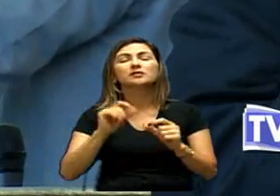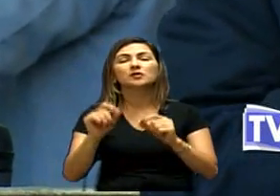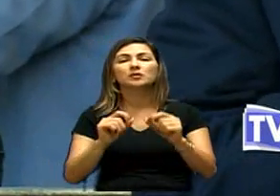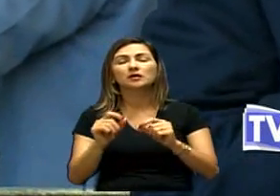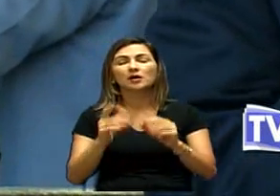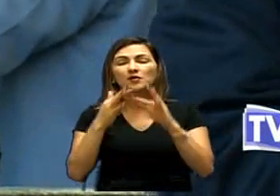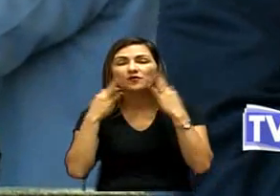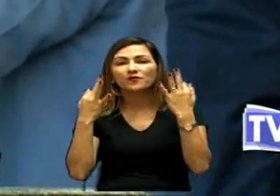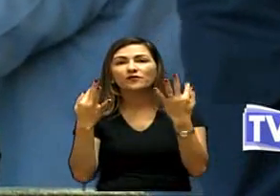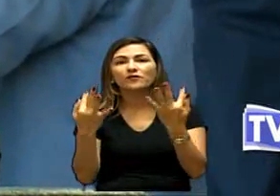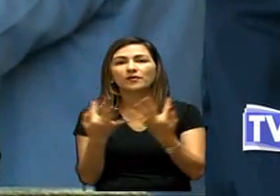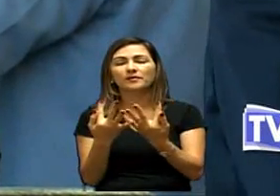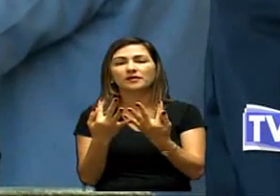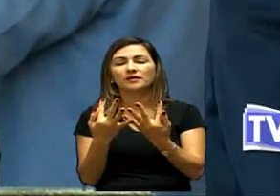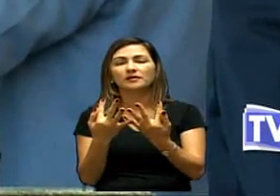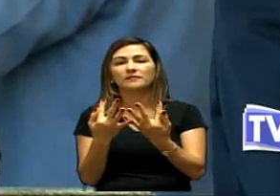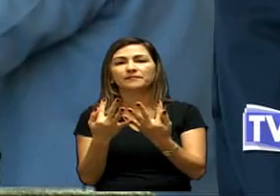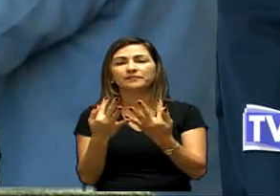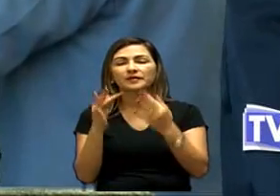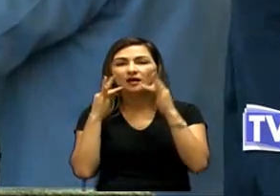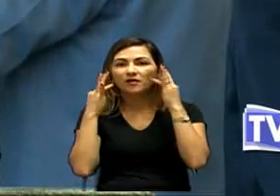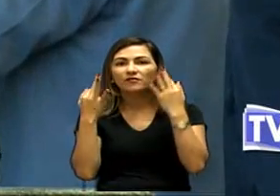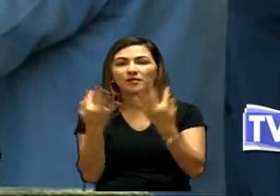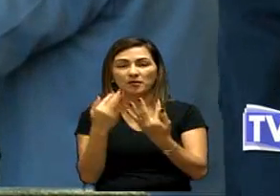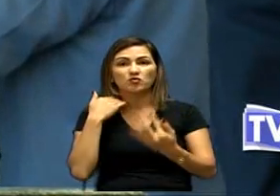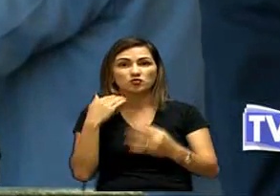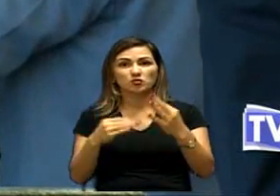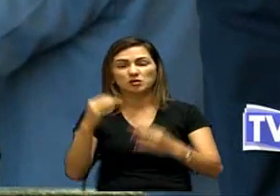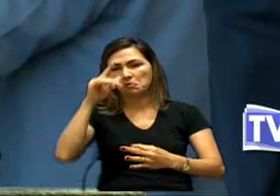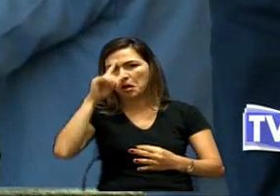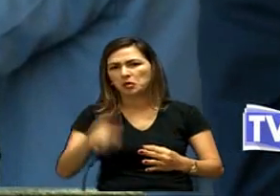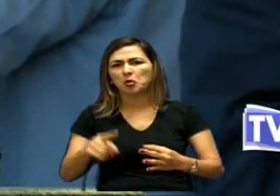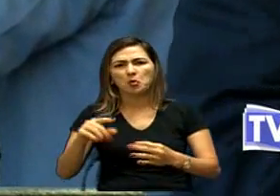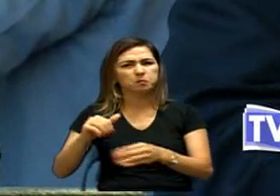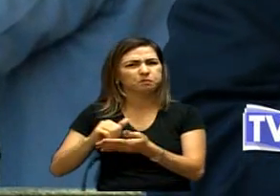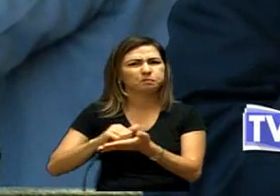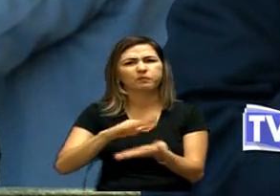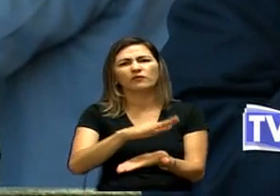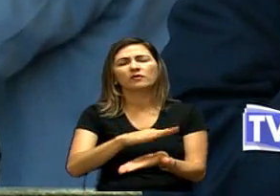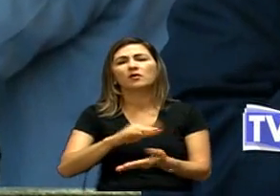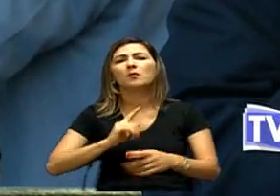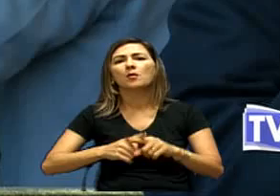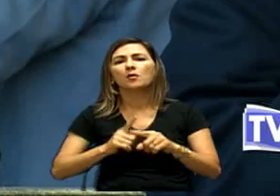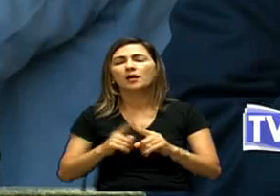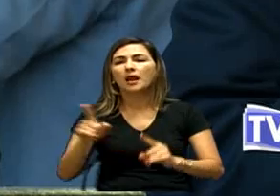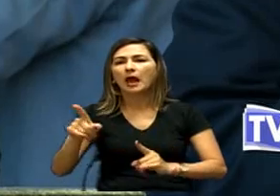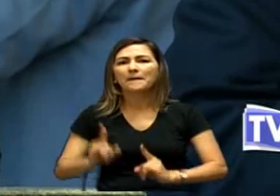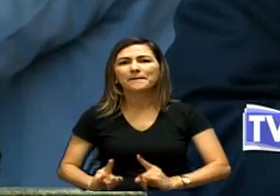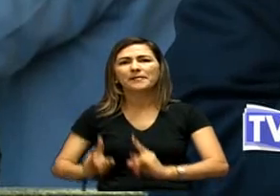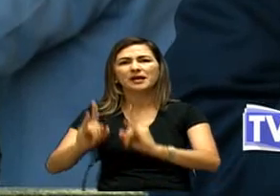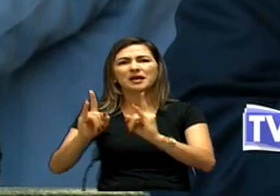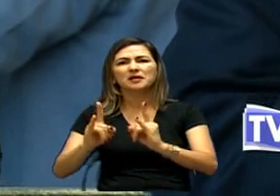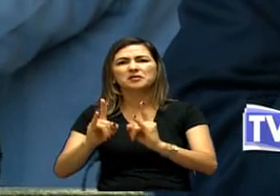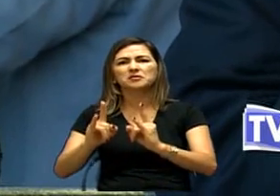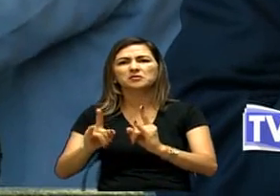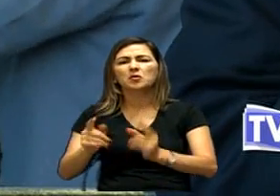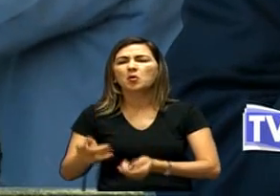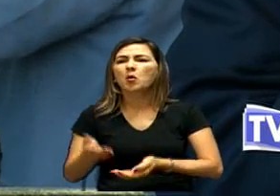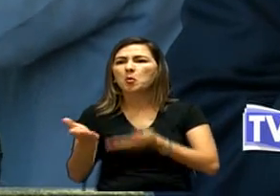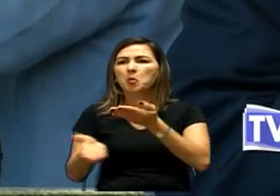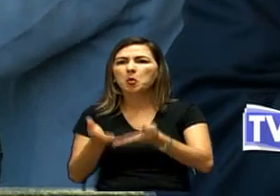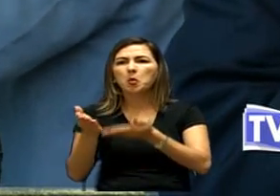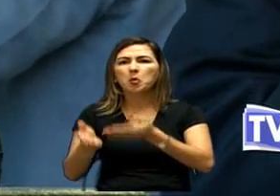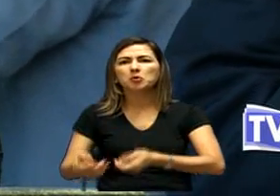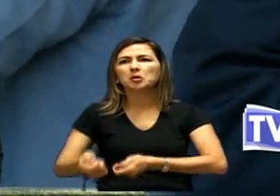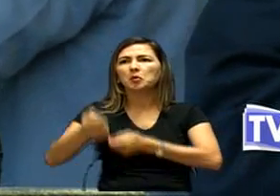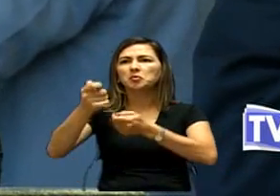nenhuma contribuição, na verdade, no sentido de manutenção e do prédio e nem do controle de segurança.